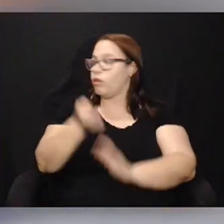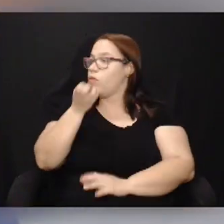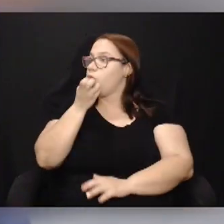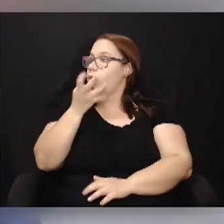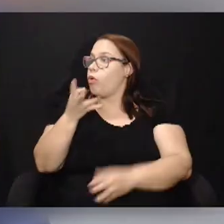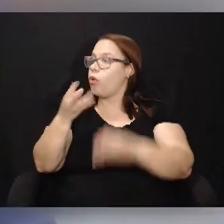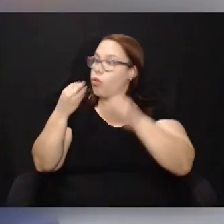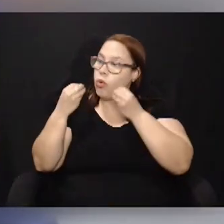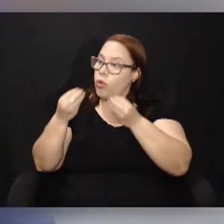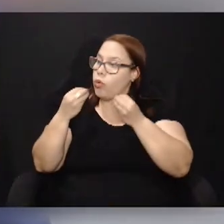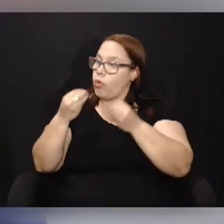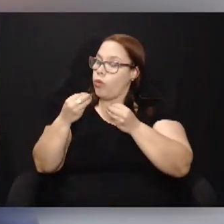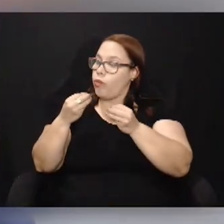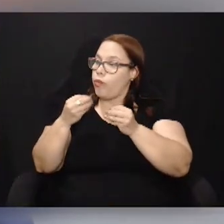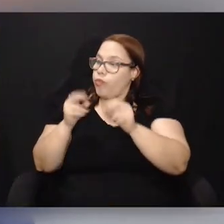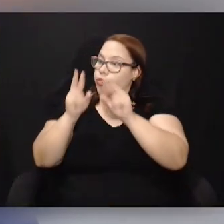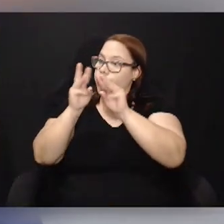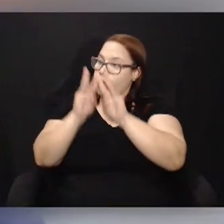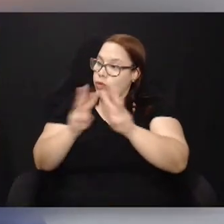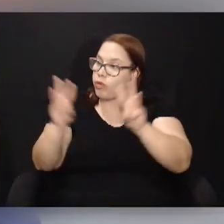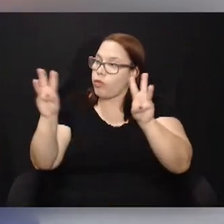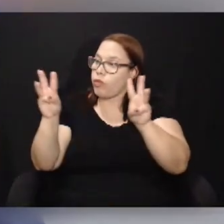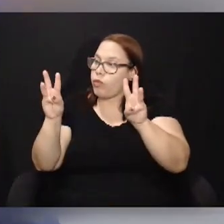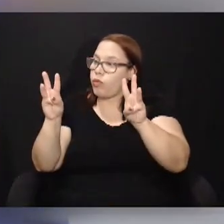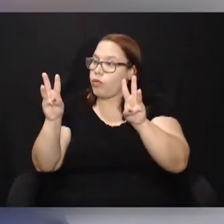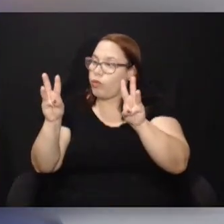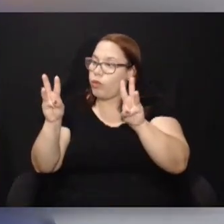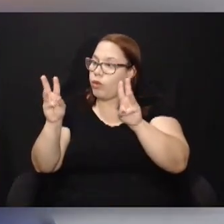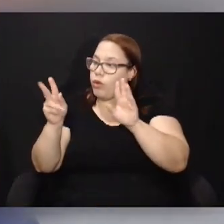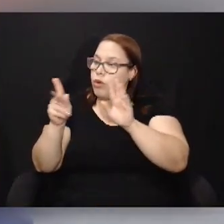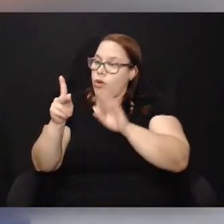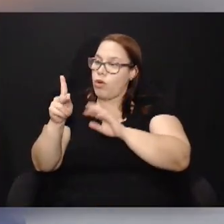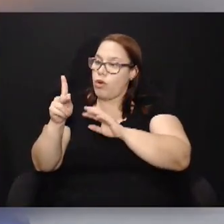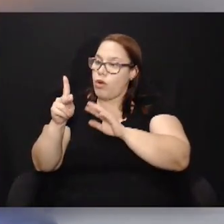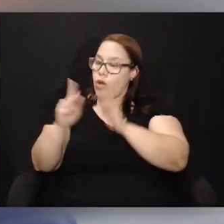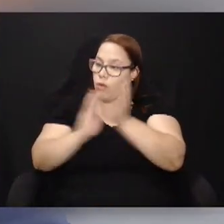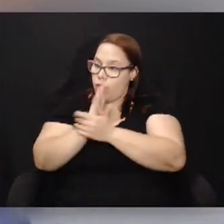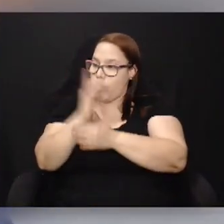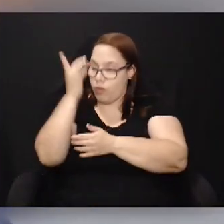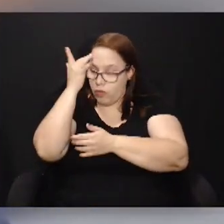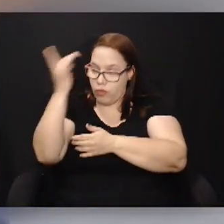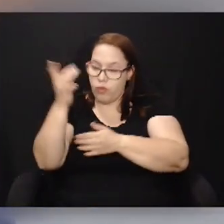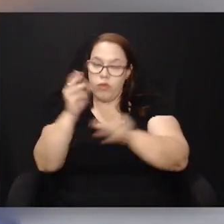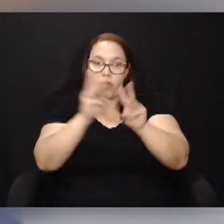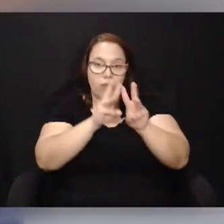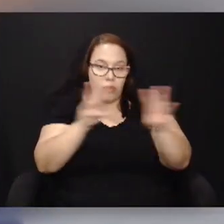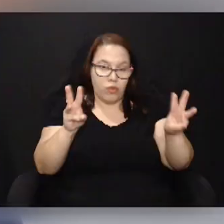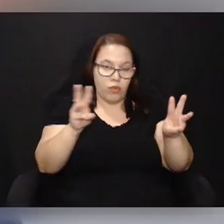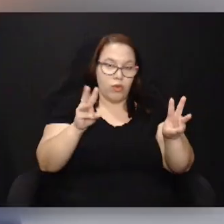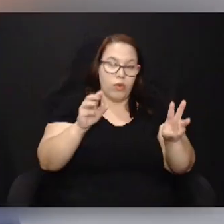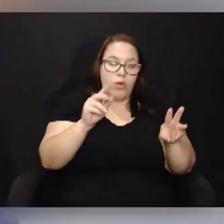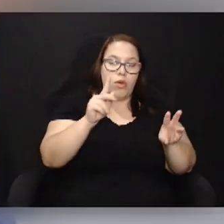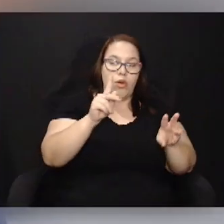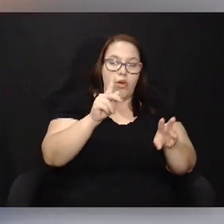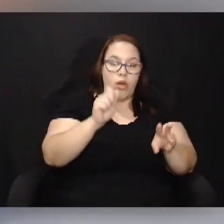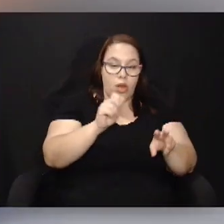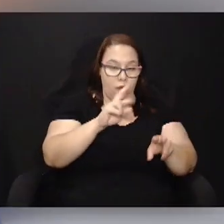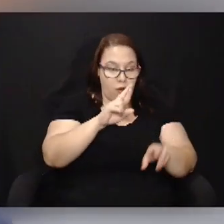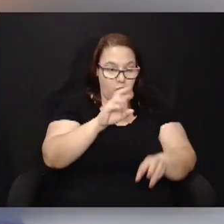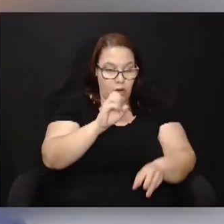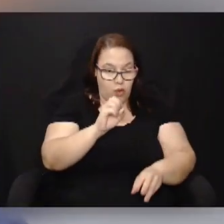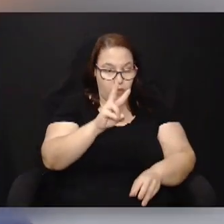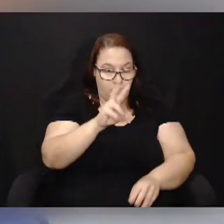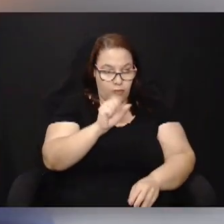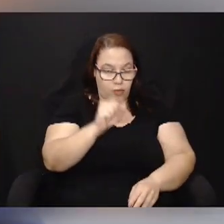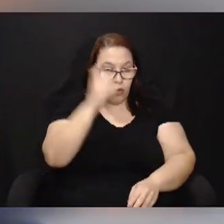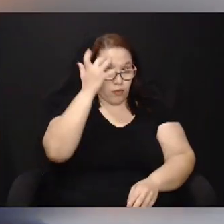pela plataforma eletrônica Aprova Fácil? Isso, né, através da plataforma. O Aprova Fácil, ele consegue fazer